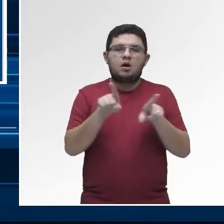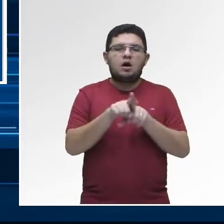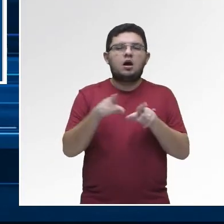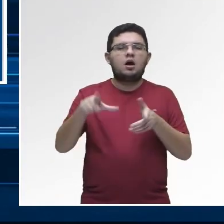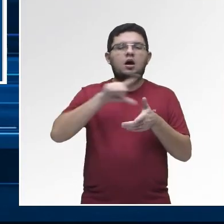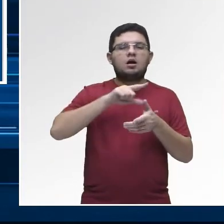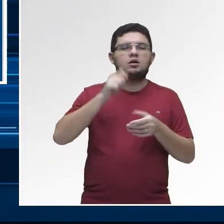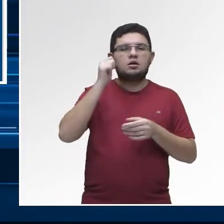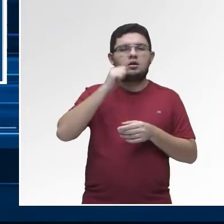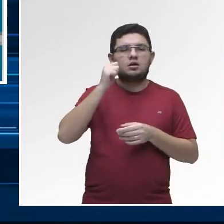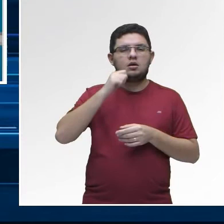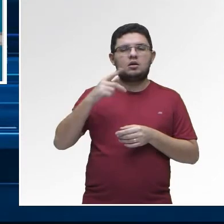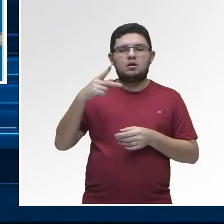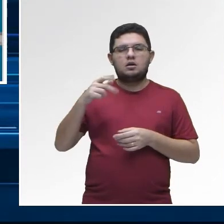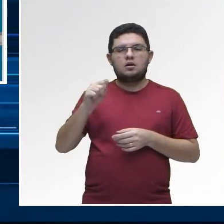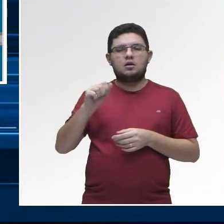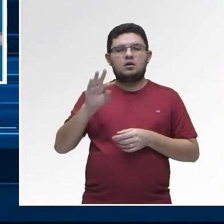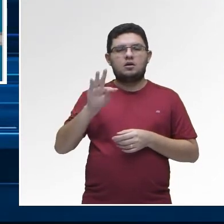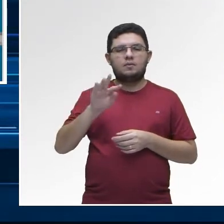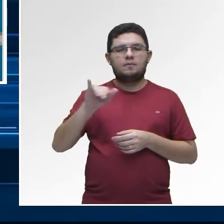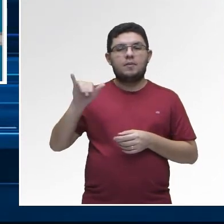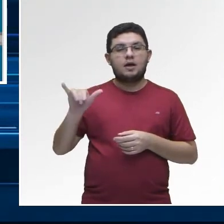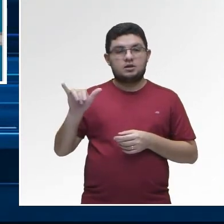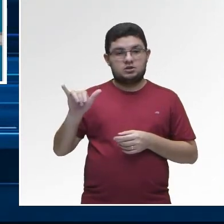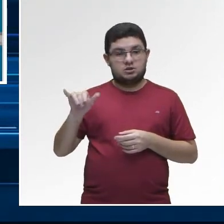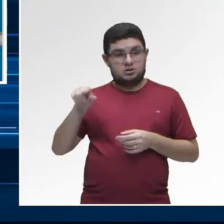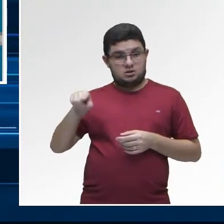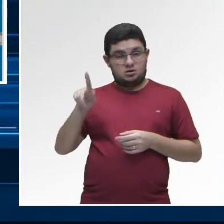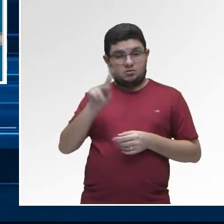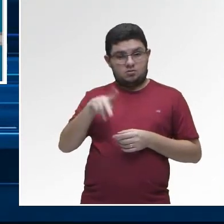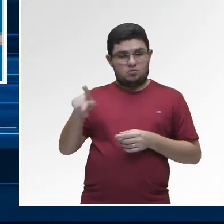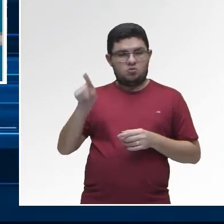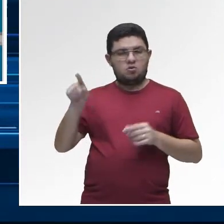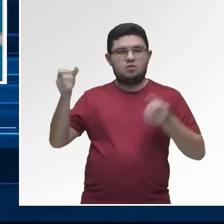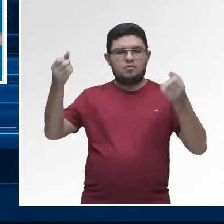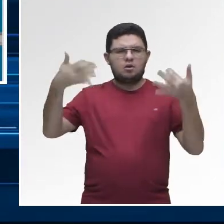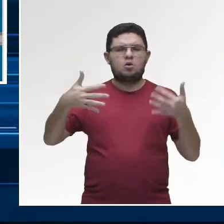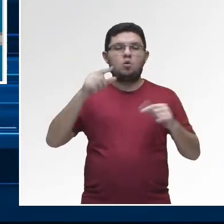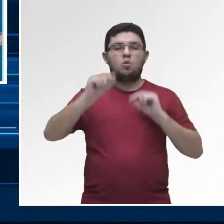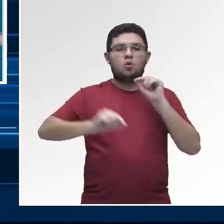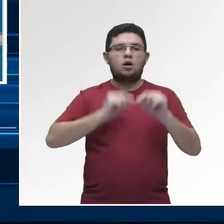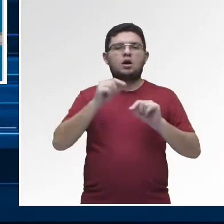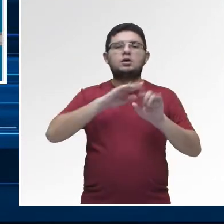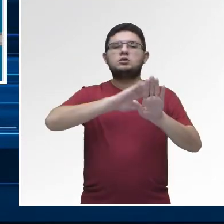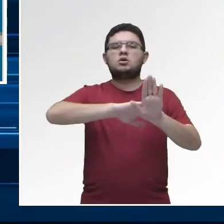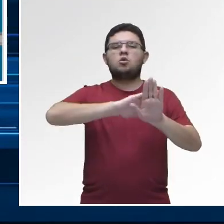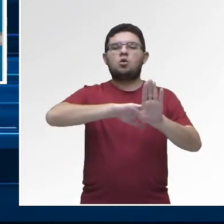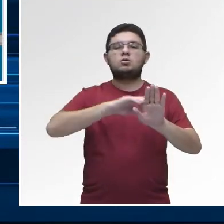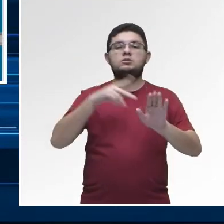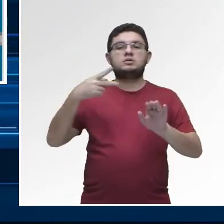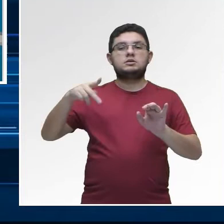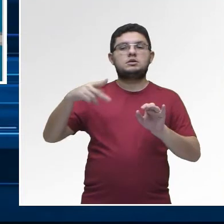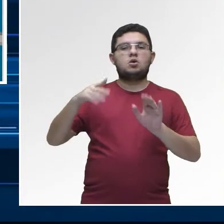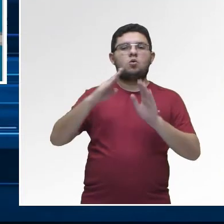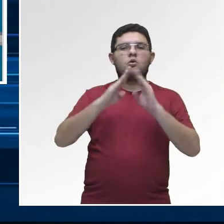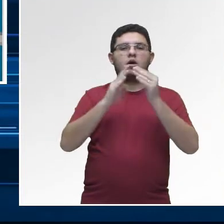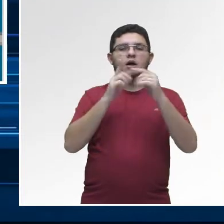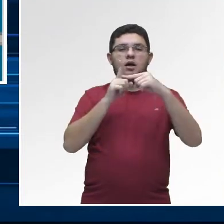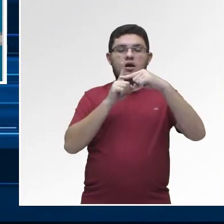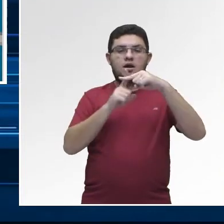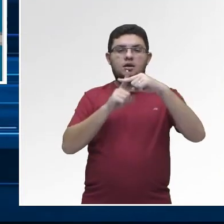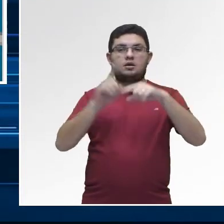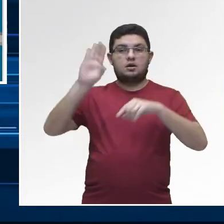início, a professora Pet, que a própria ideologia, né, criada pela Igreja Católica, ela vai fazer com que